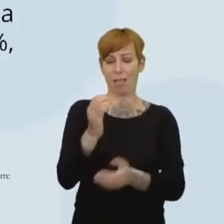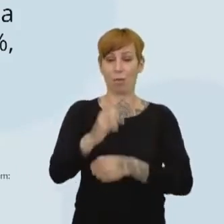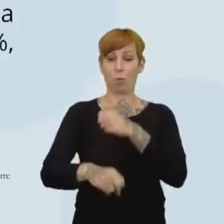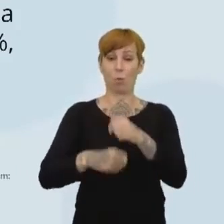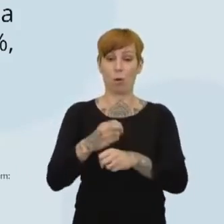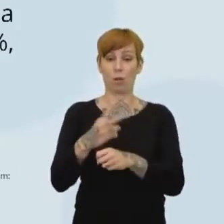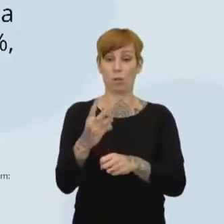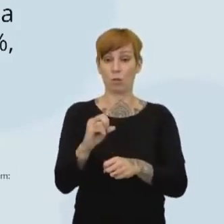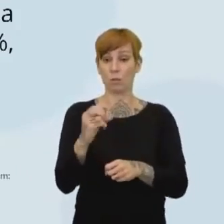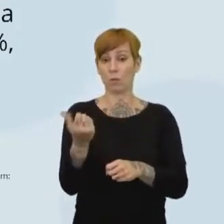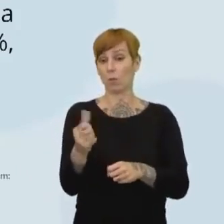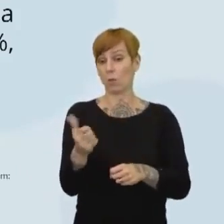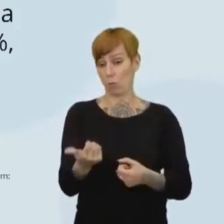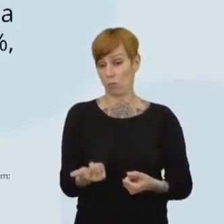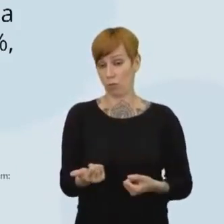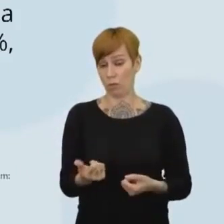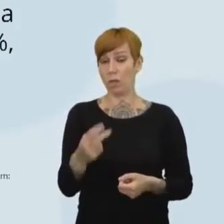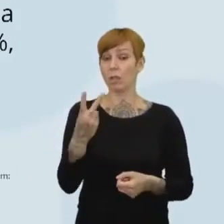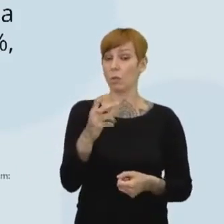tinha